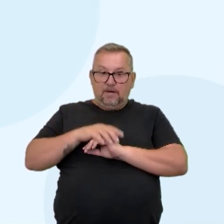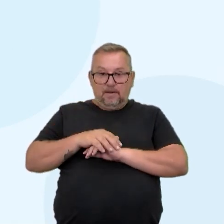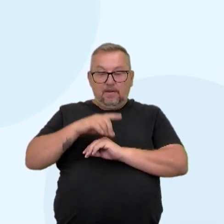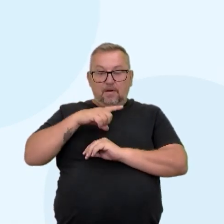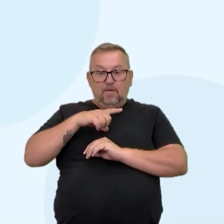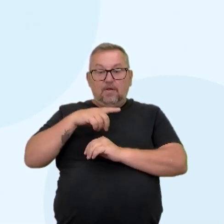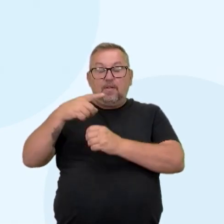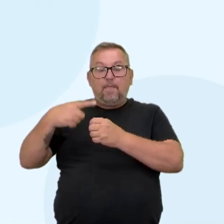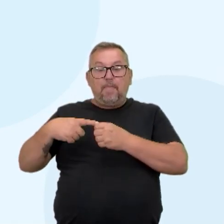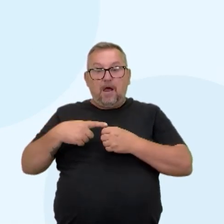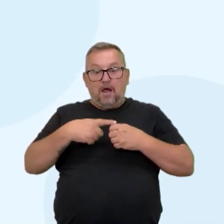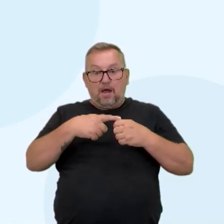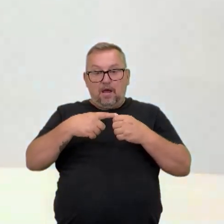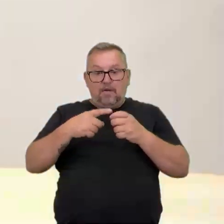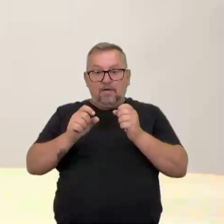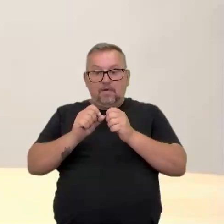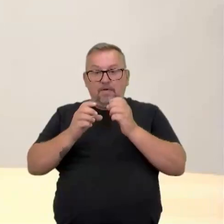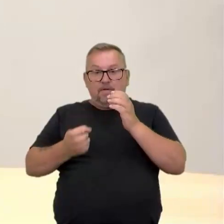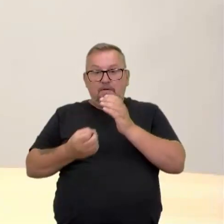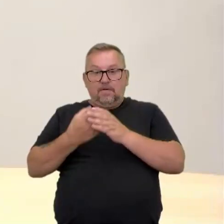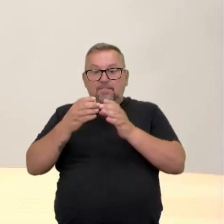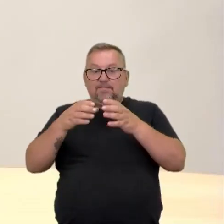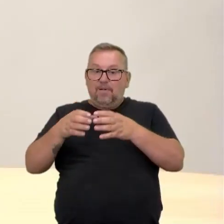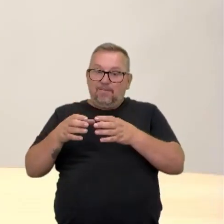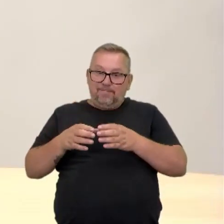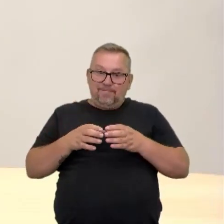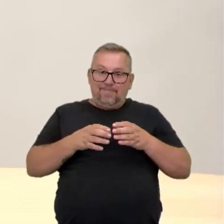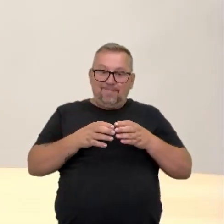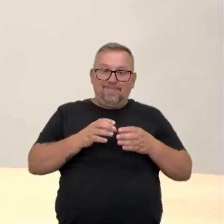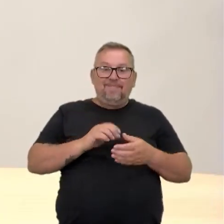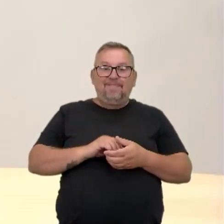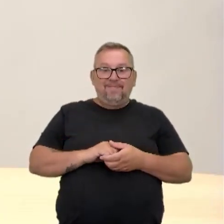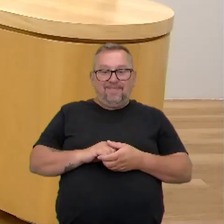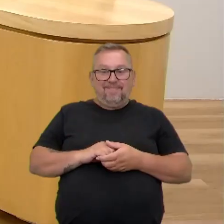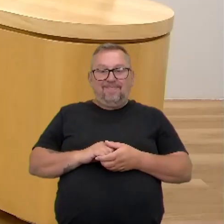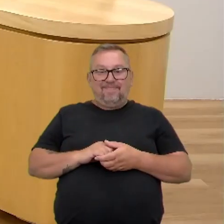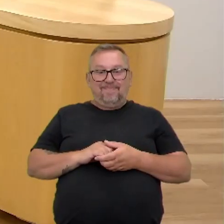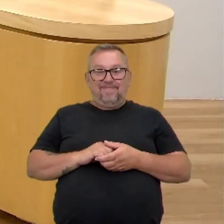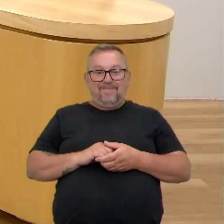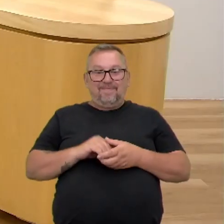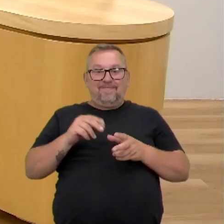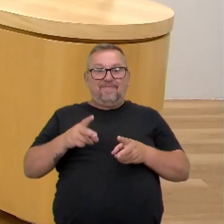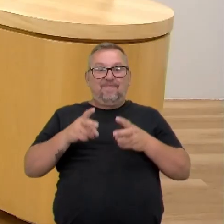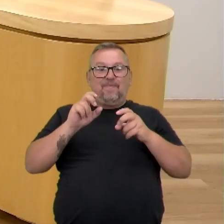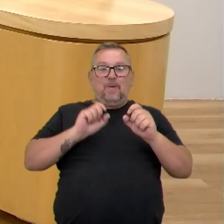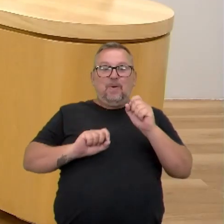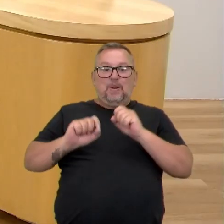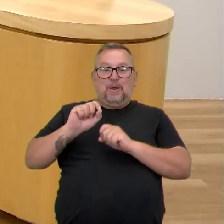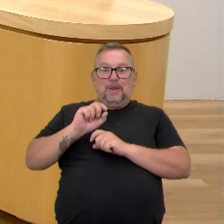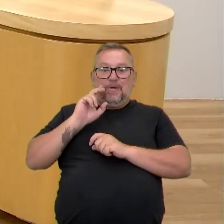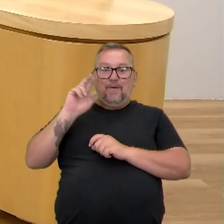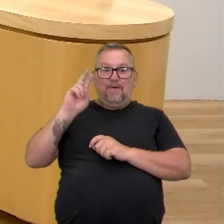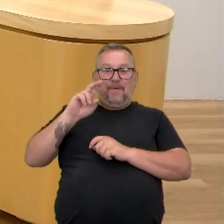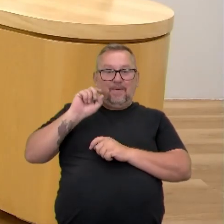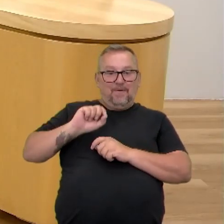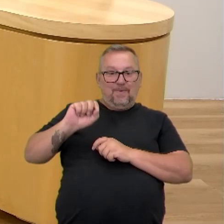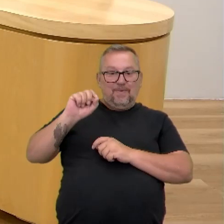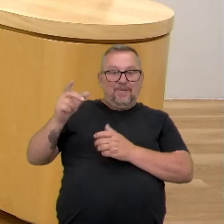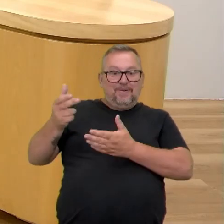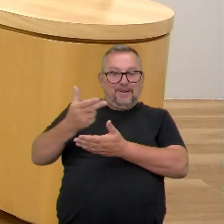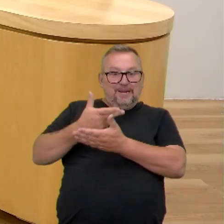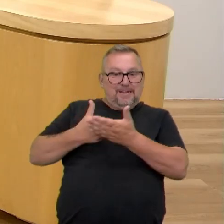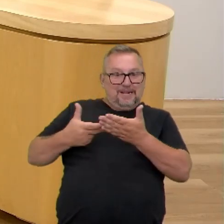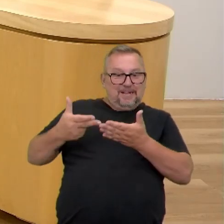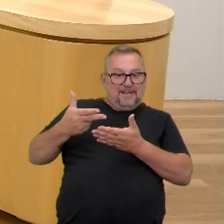esses bairros que criam seus próprios centrinhos, vamos colocar assim. E aí você já percebe de cara, olhando, tá